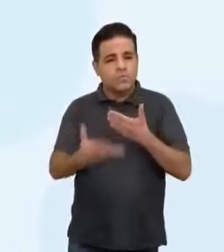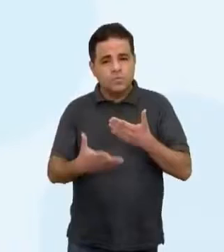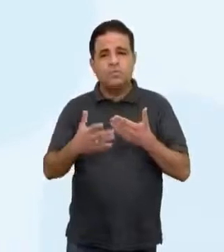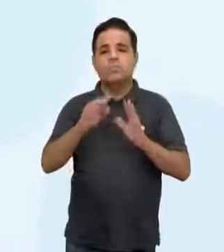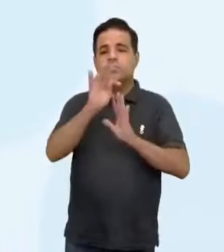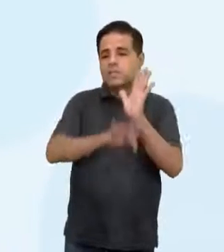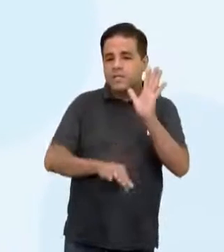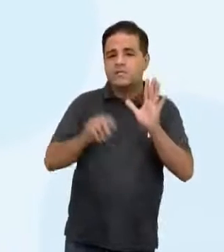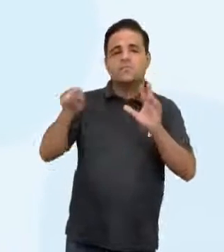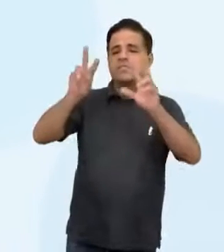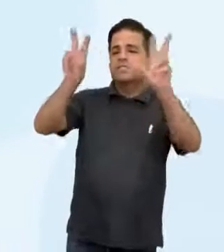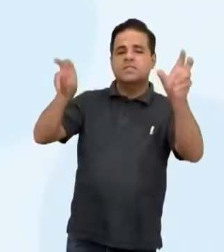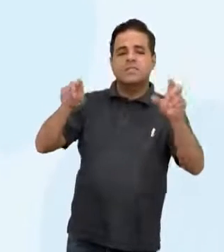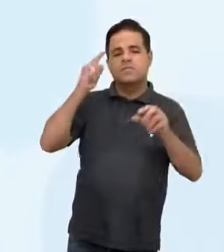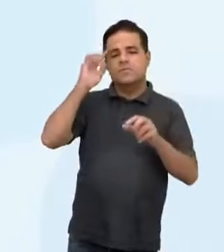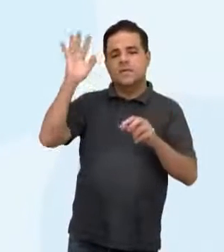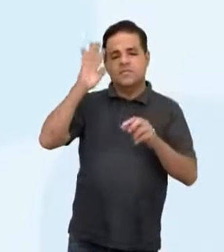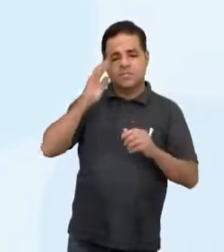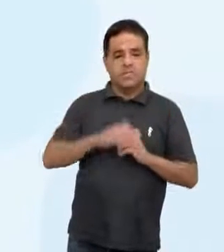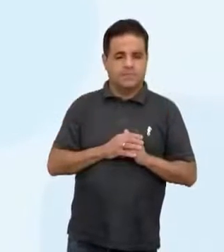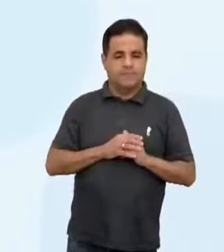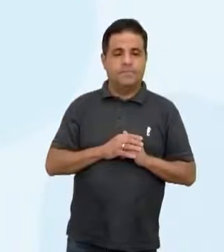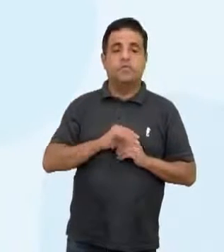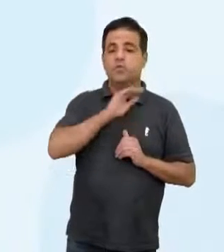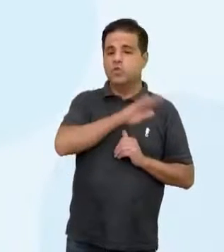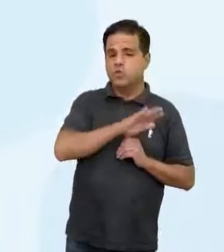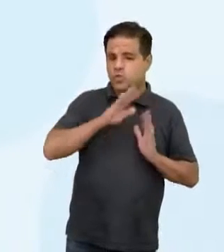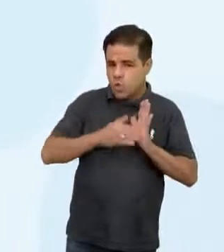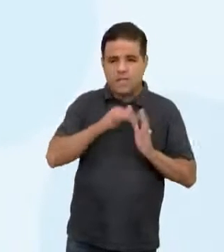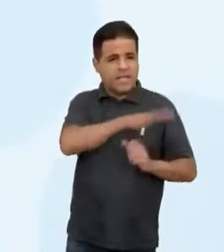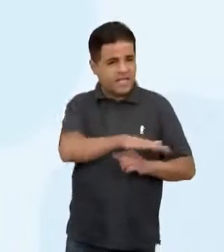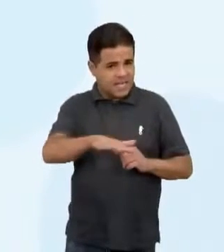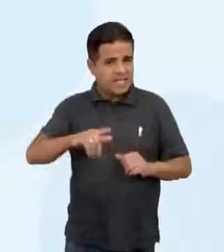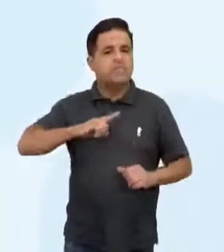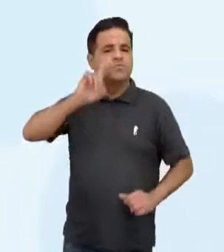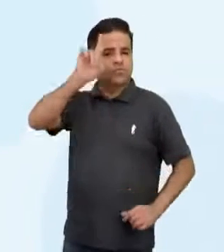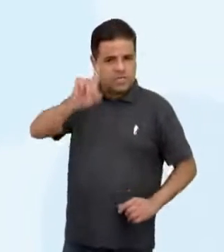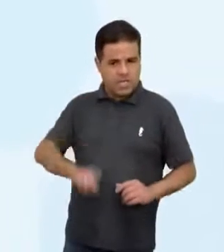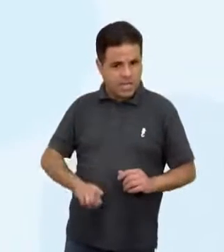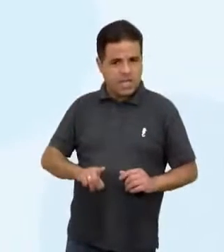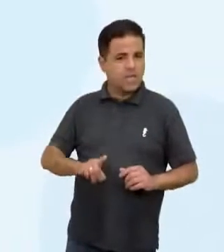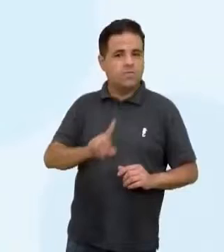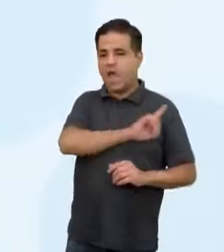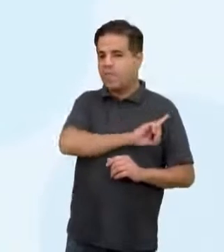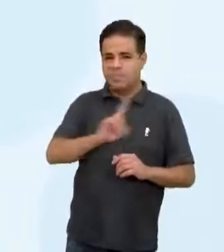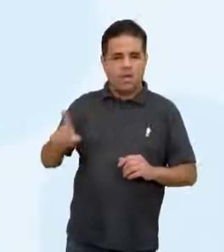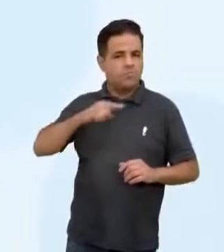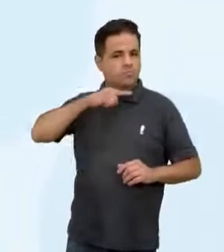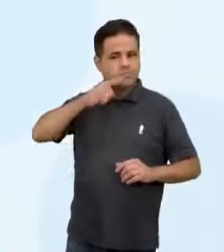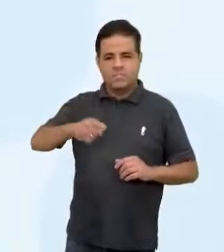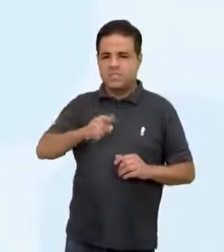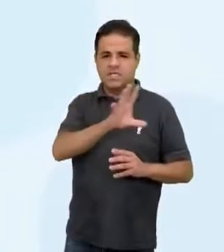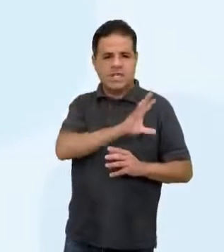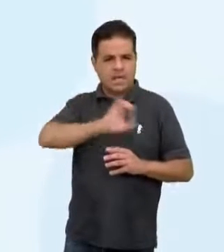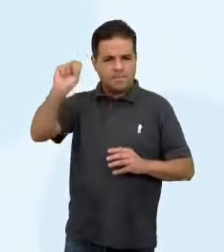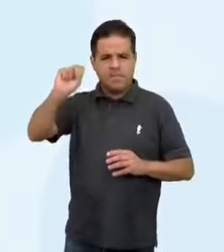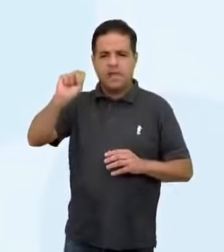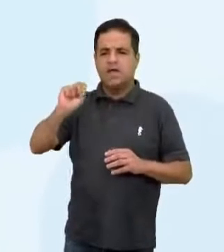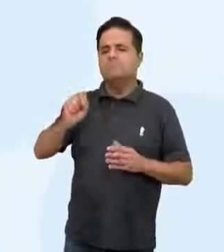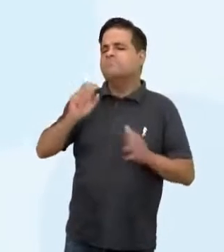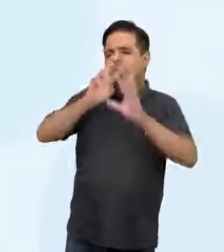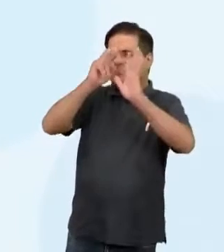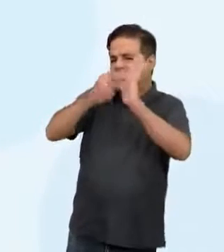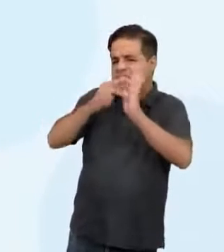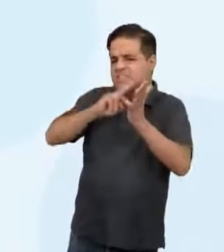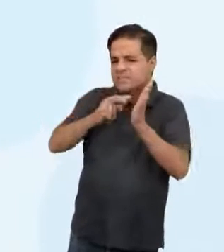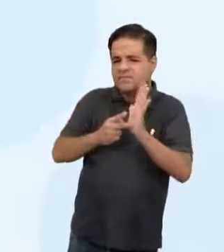do texto com esse título? Olha o título. Toda criança tem o direito a não ser campeã. Compartilhe conosco no chat, mas